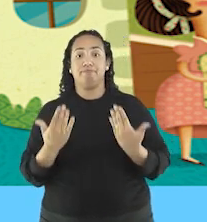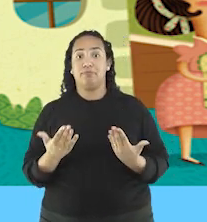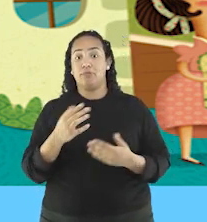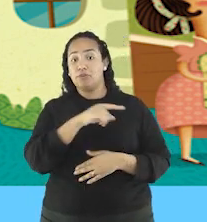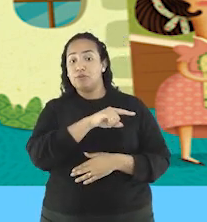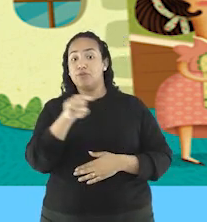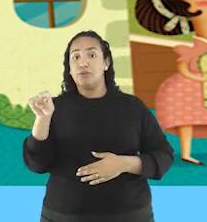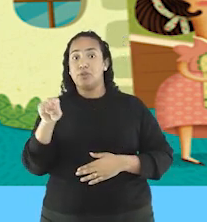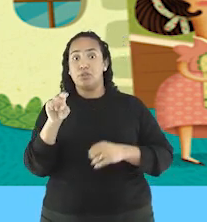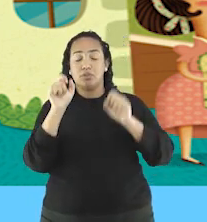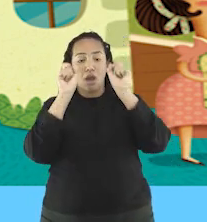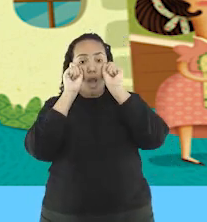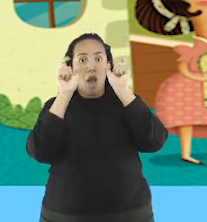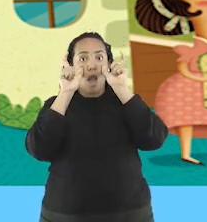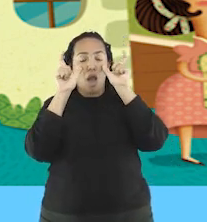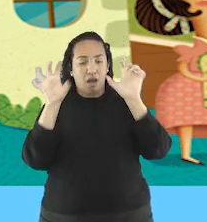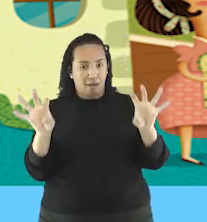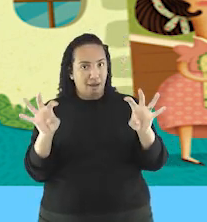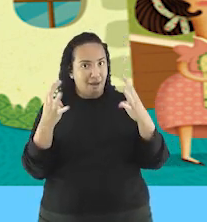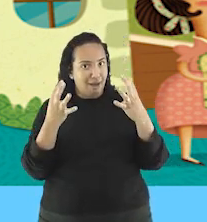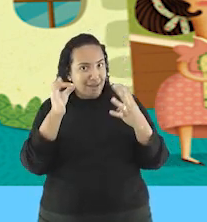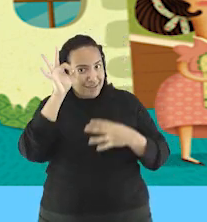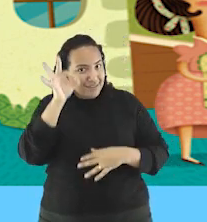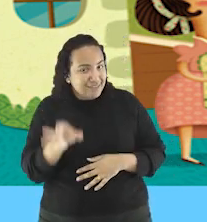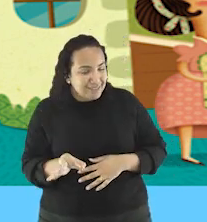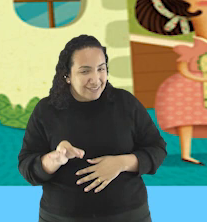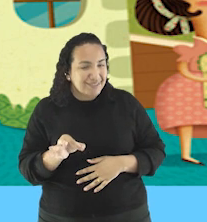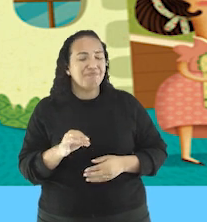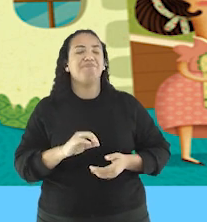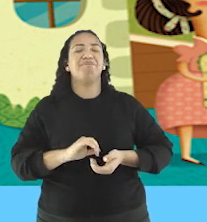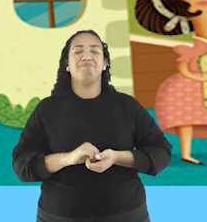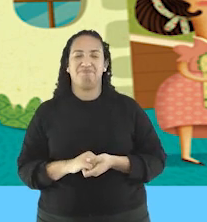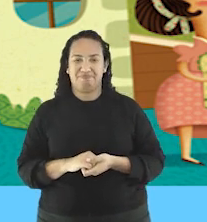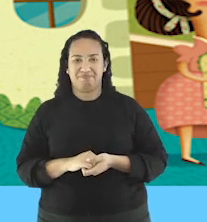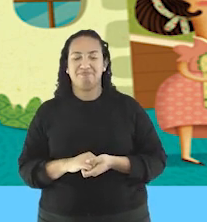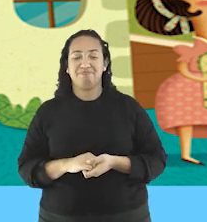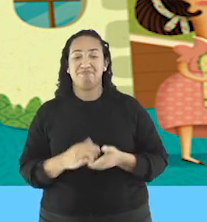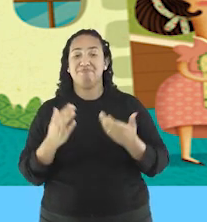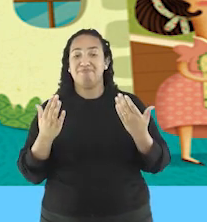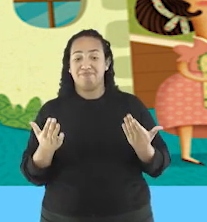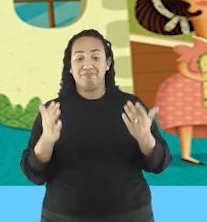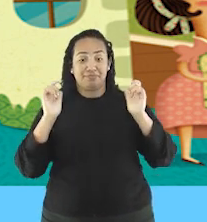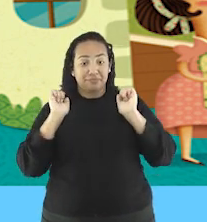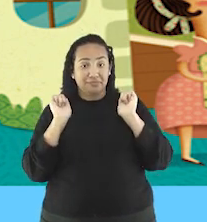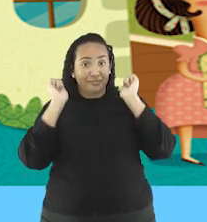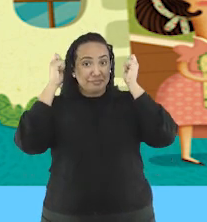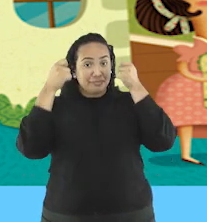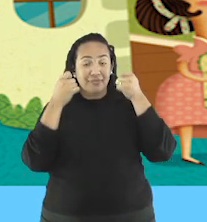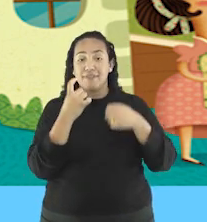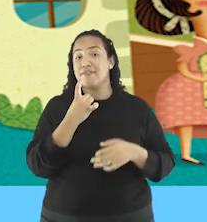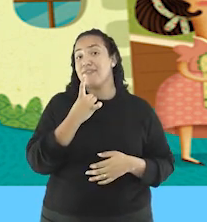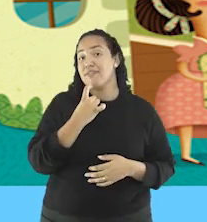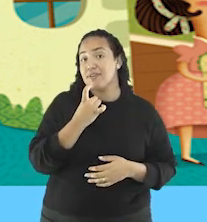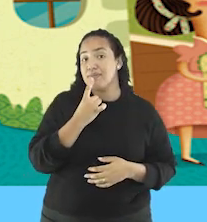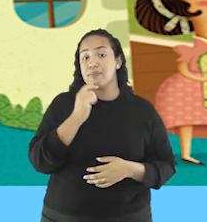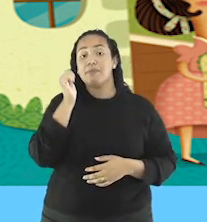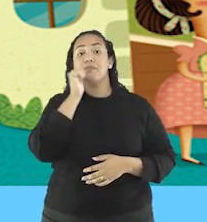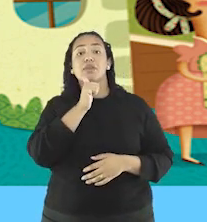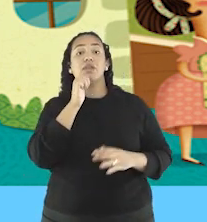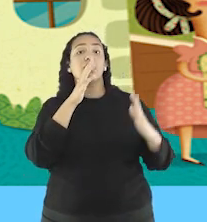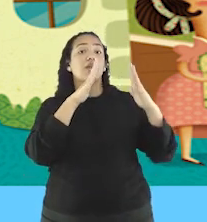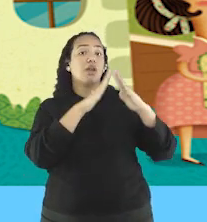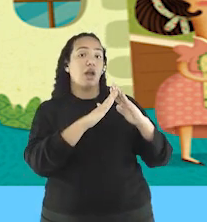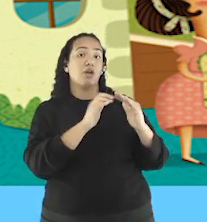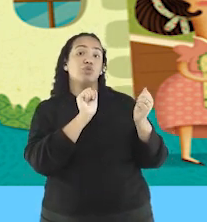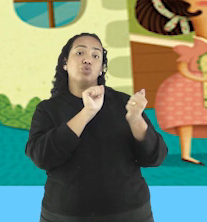prestaram bastante atenção à história que eu contei, não é mesmo? Em Chapeuzinho Vermelho, a menina